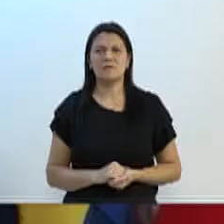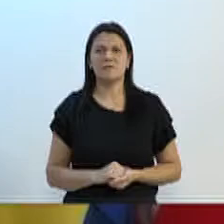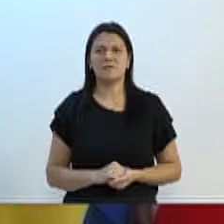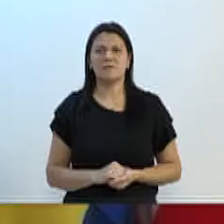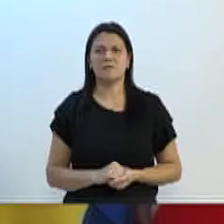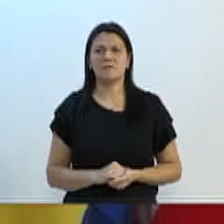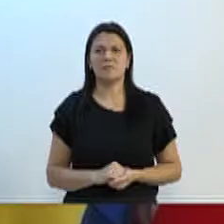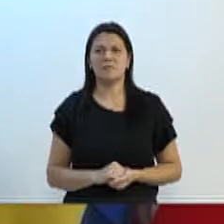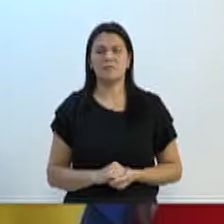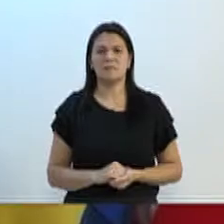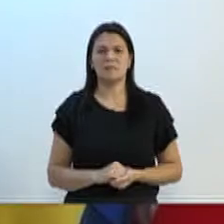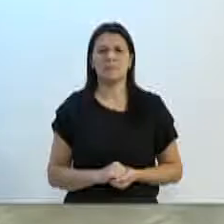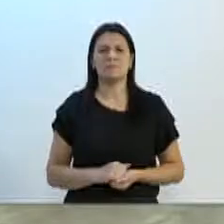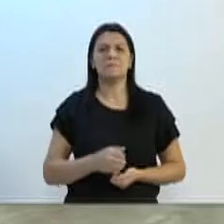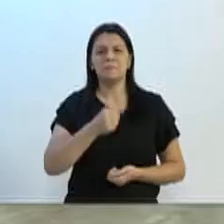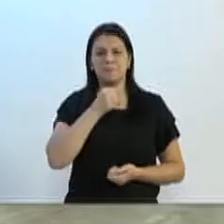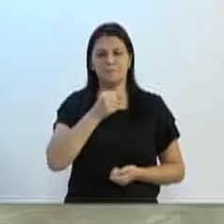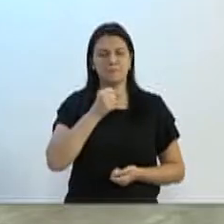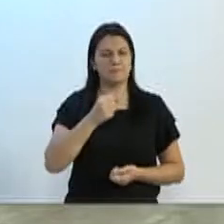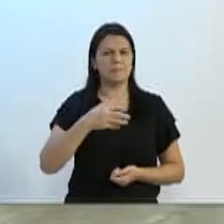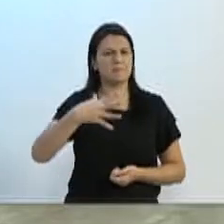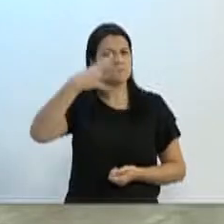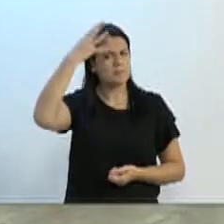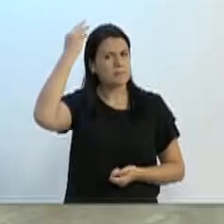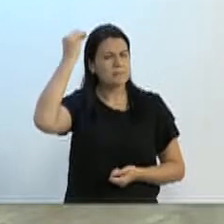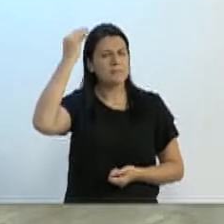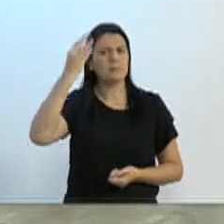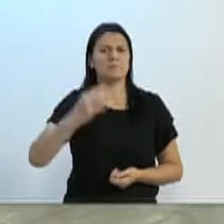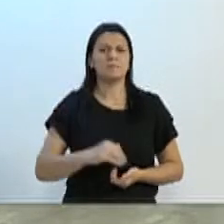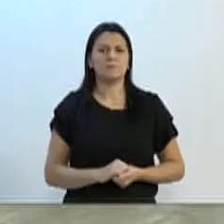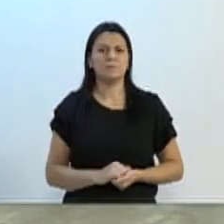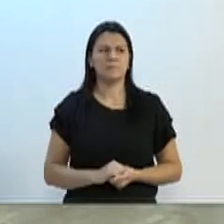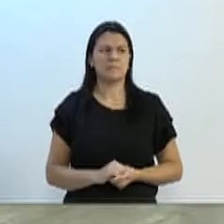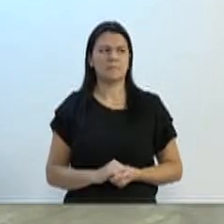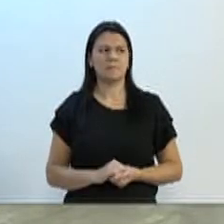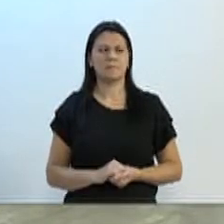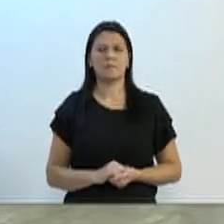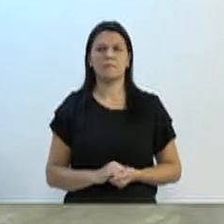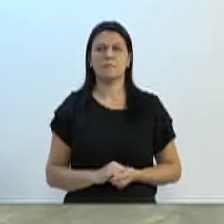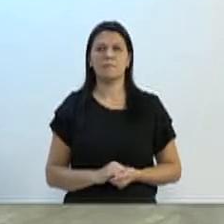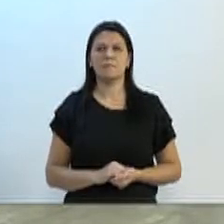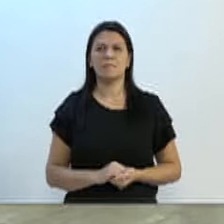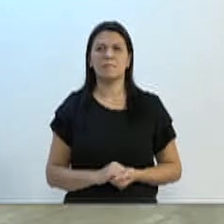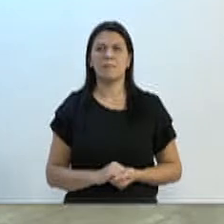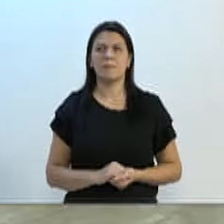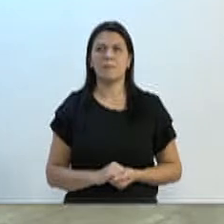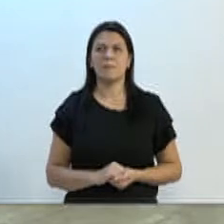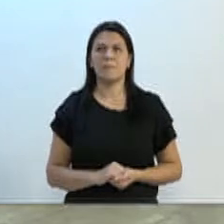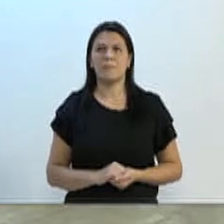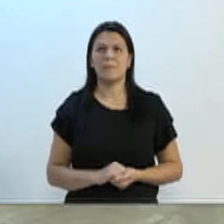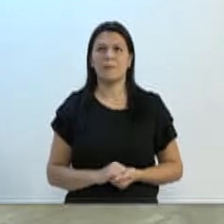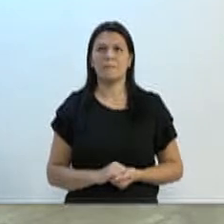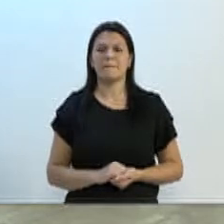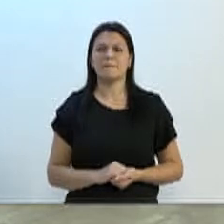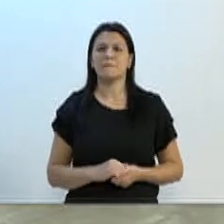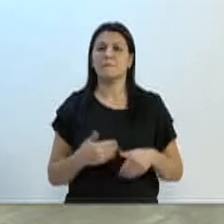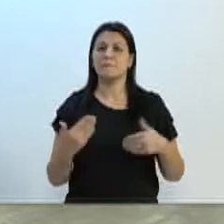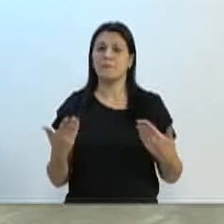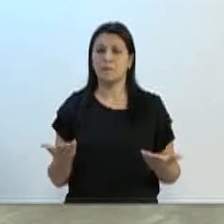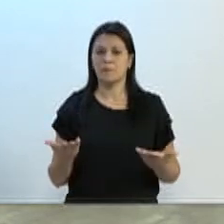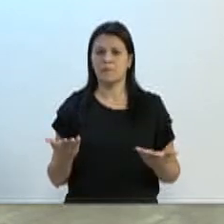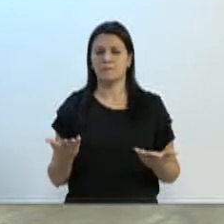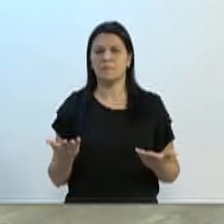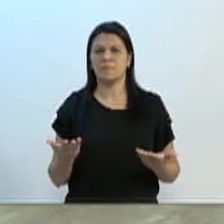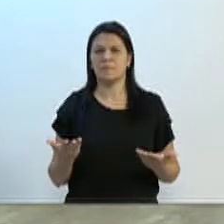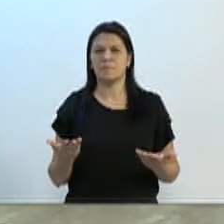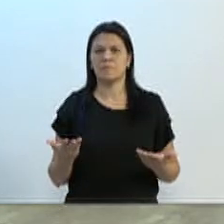o vereador Alexandre Matias. Com autorização do orador, uma parte do vereador Alexandre Matias. Vereador Bruno, cumprimentá-lo